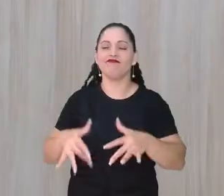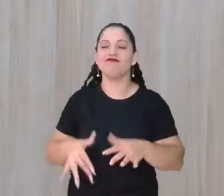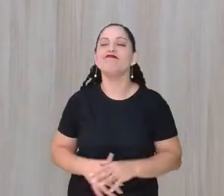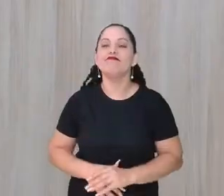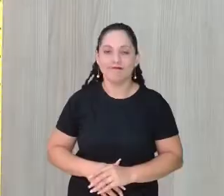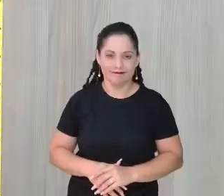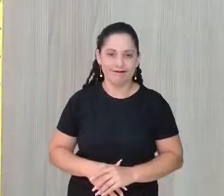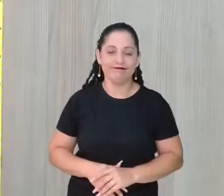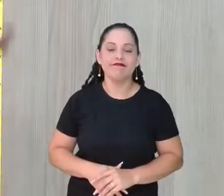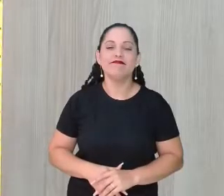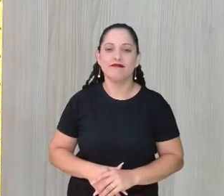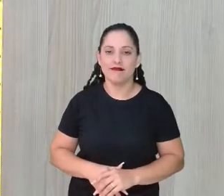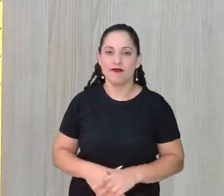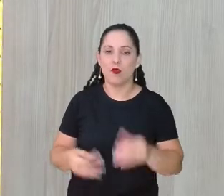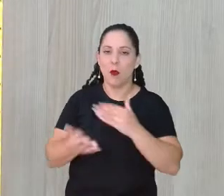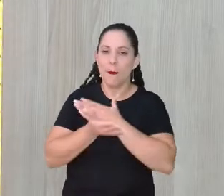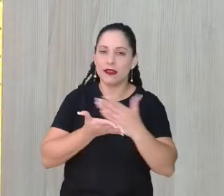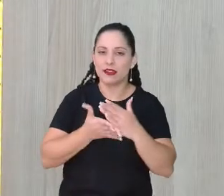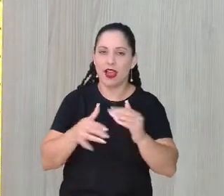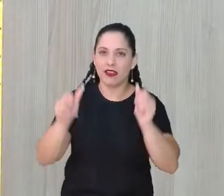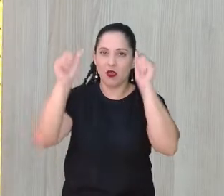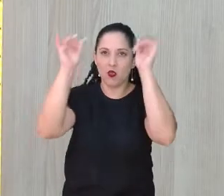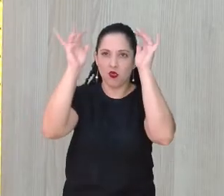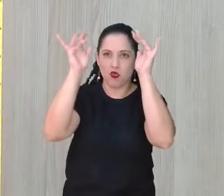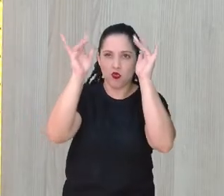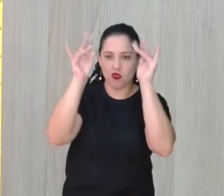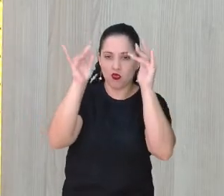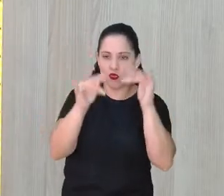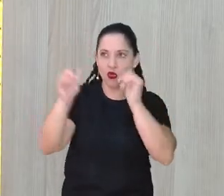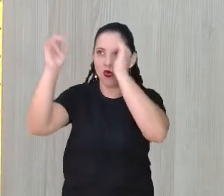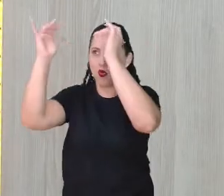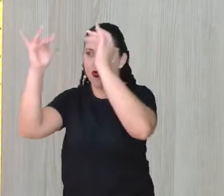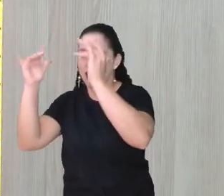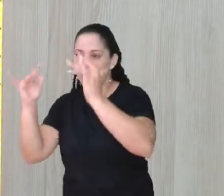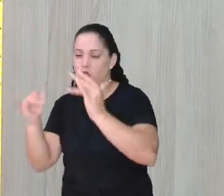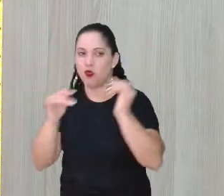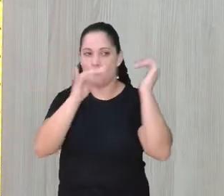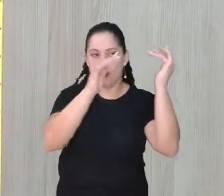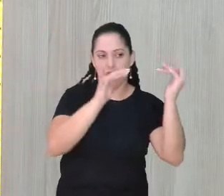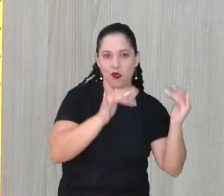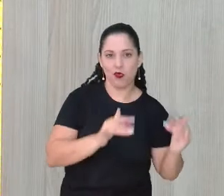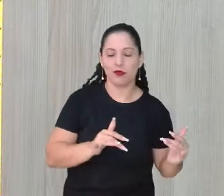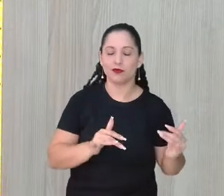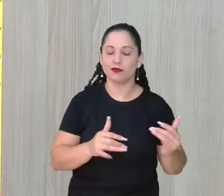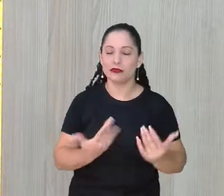Aquela névoa, né, começava a subir. Então, eles tinham, né, como a professora